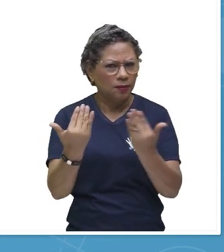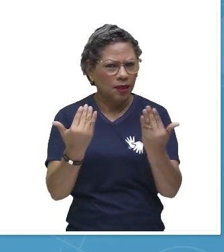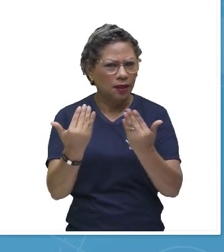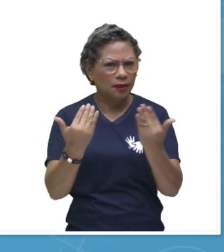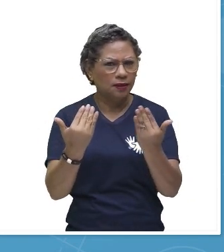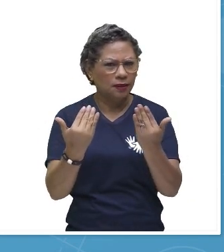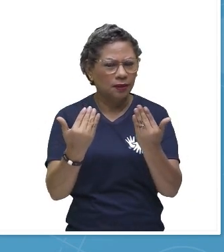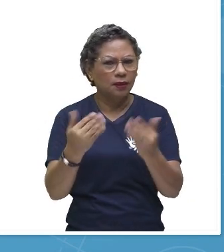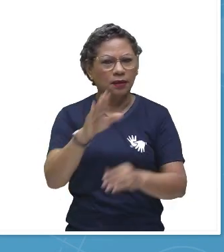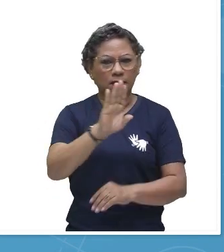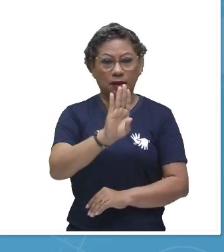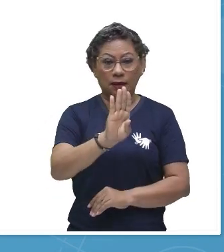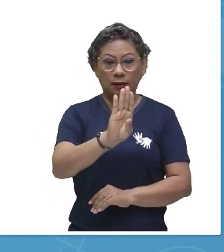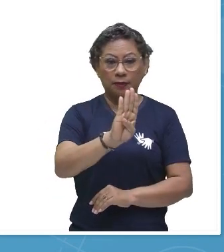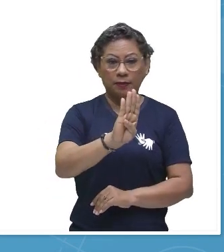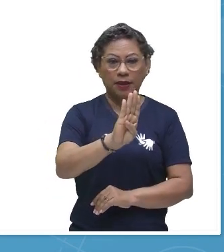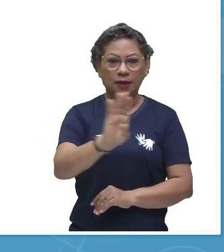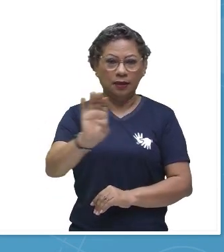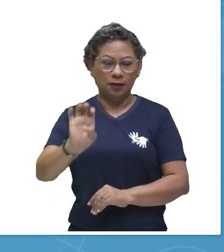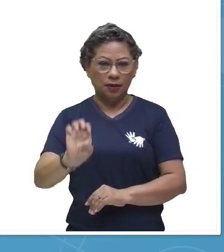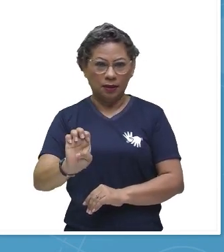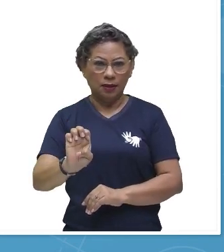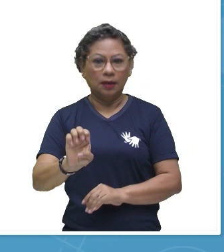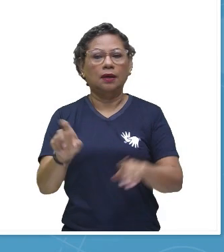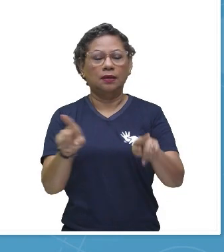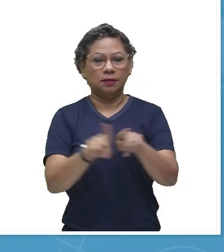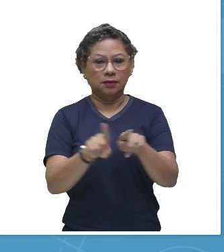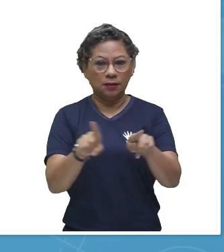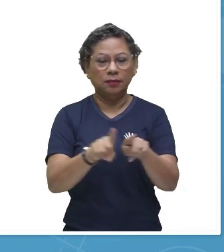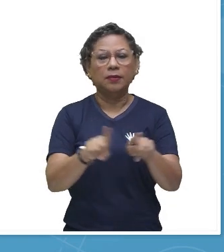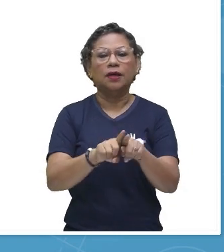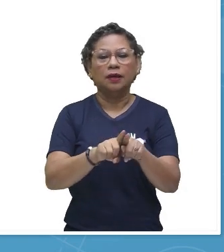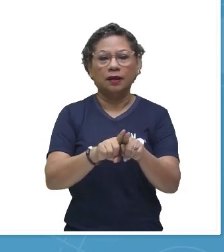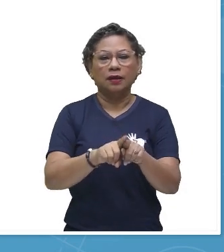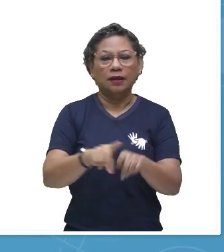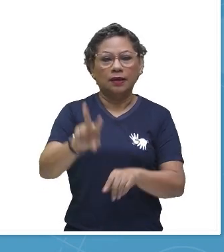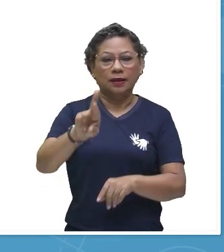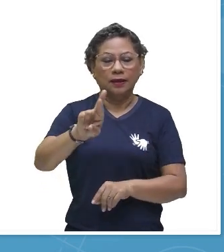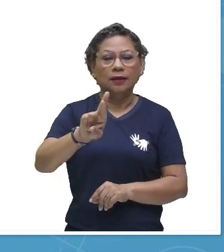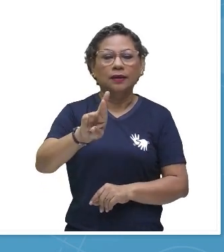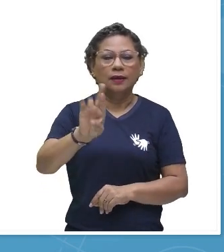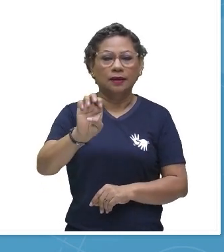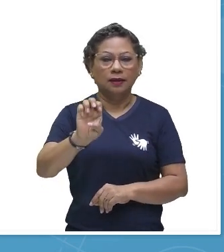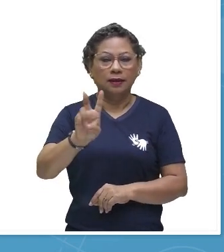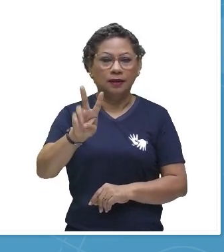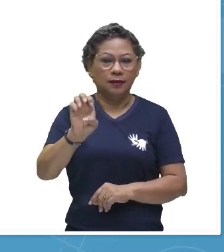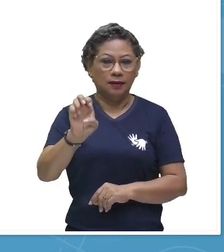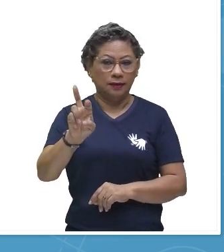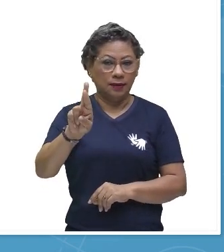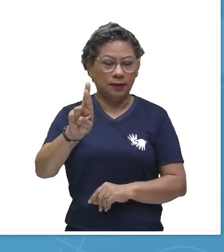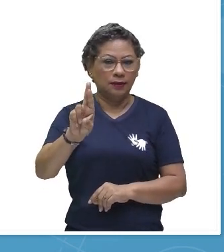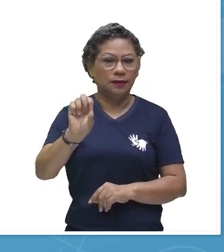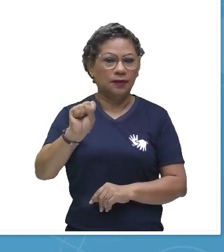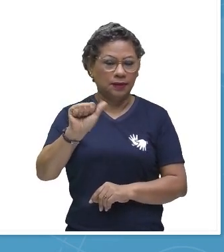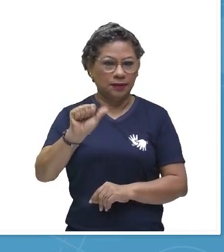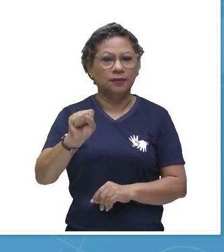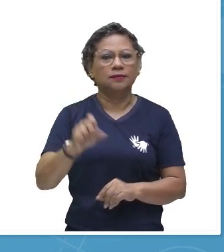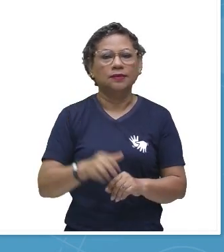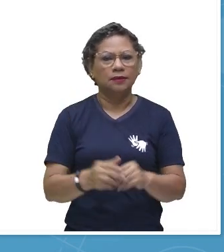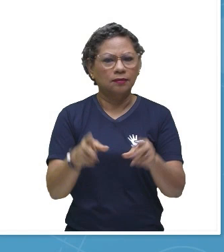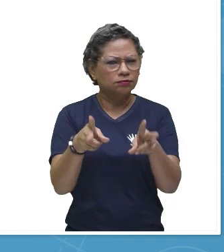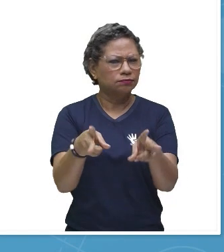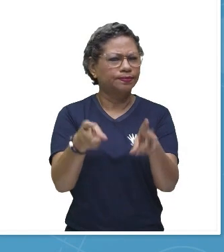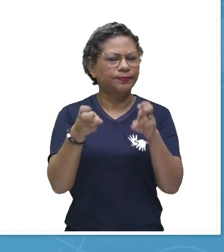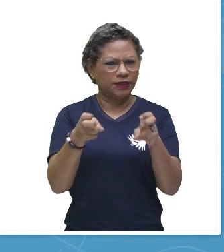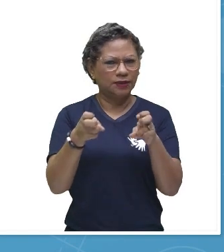reta E, elas também vão ser reversas. E se eu comparar a reta B com a reta D, elas